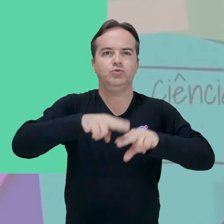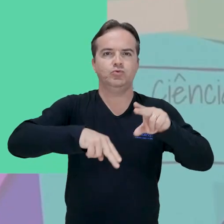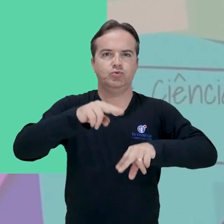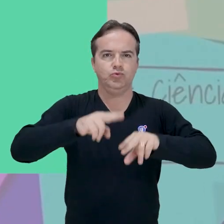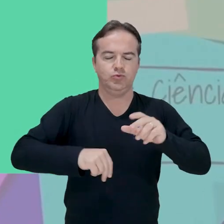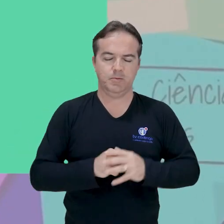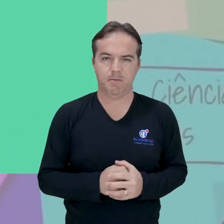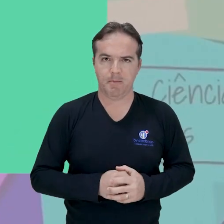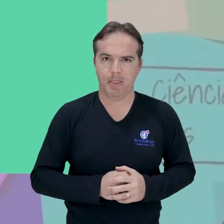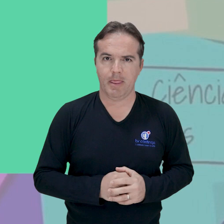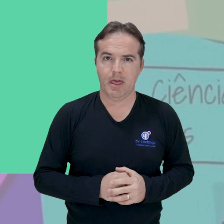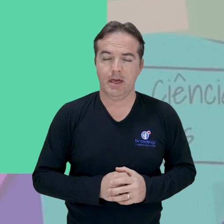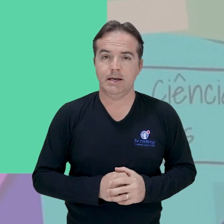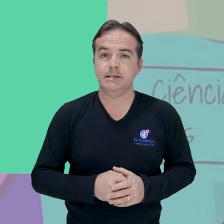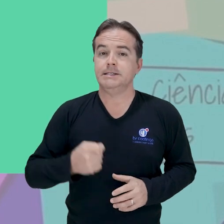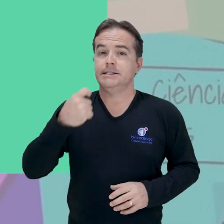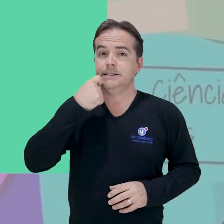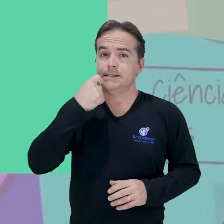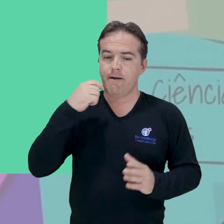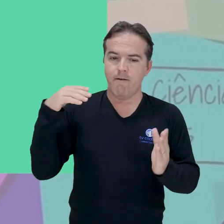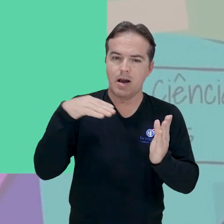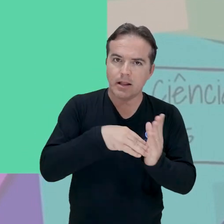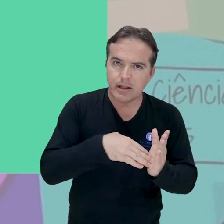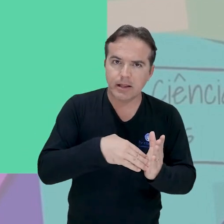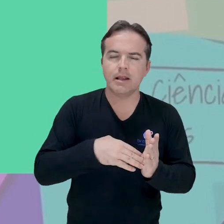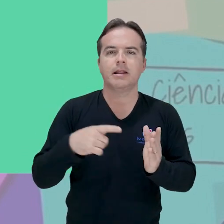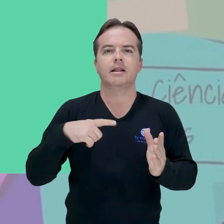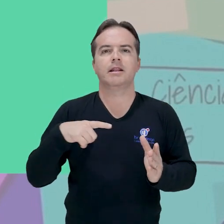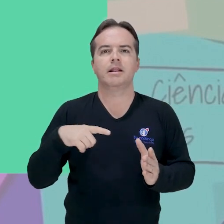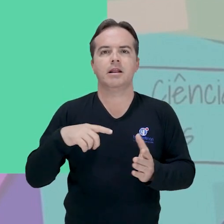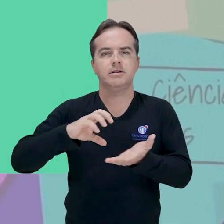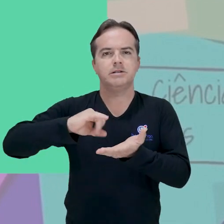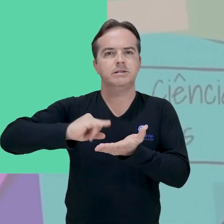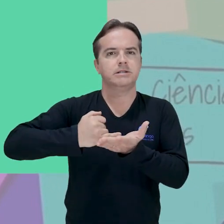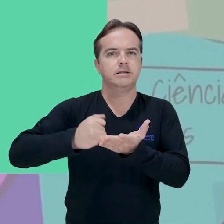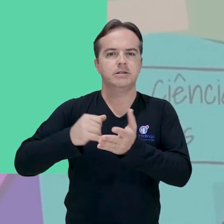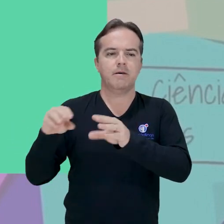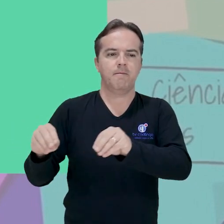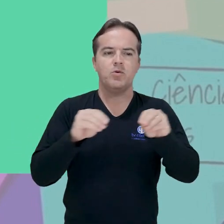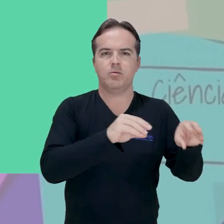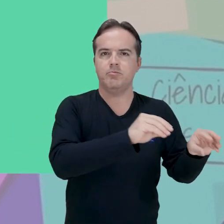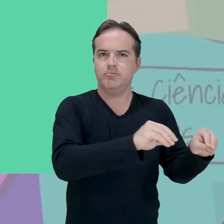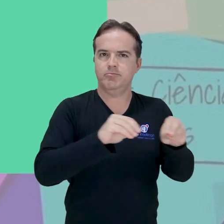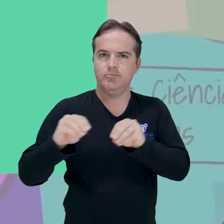sexta-feira as inscrições para o programa de mobilidade estudantil